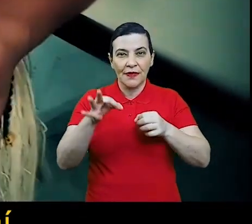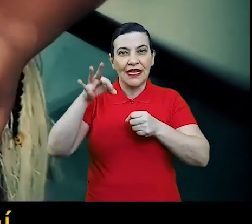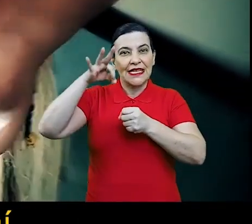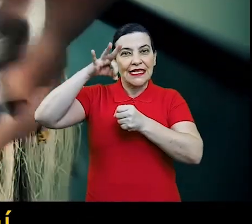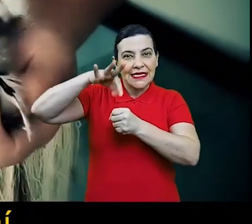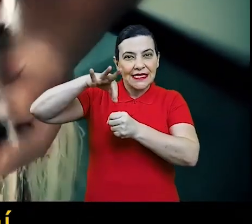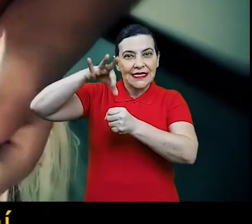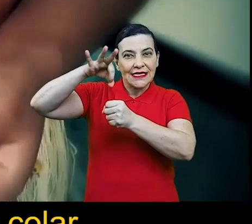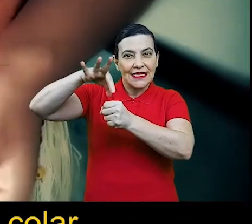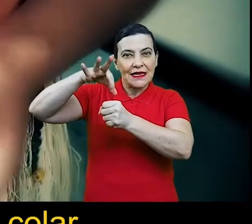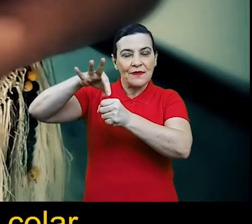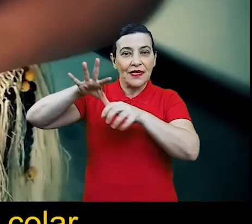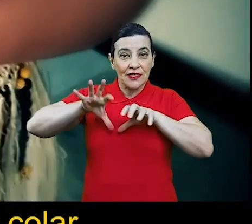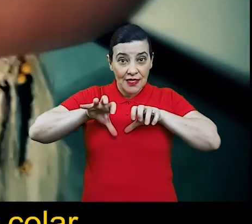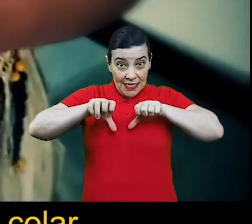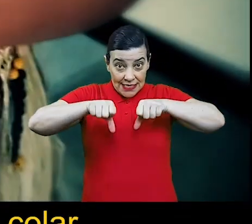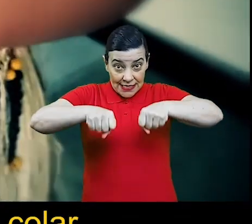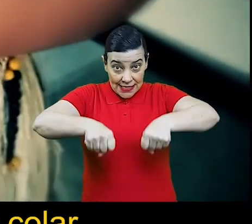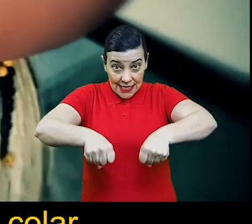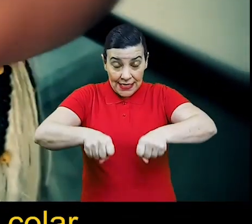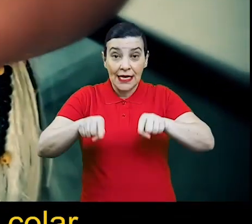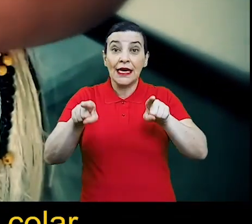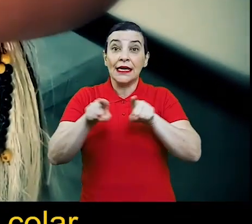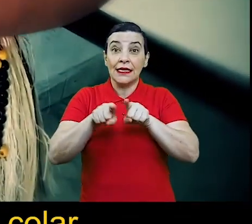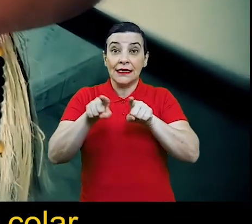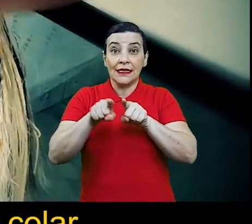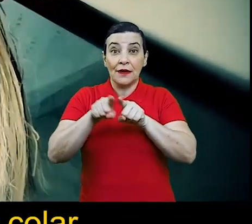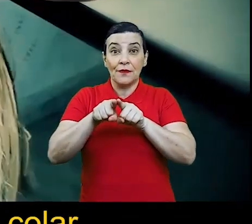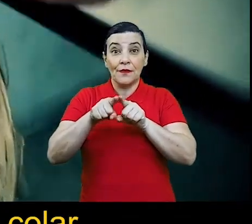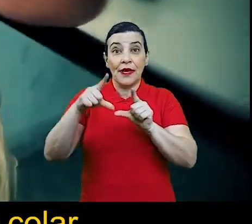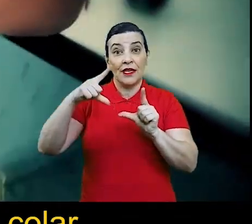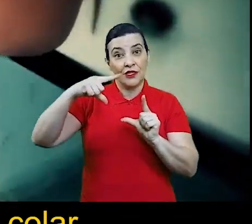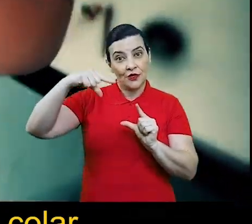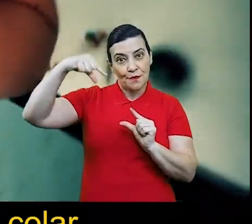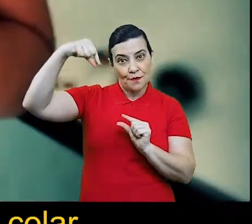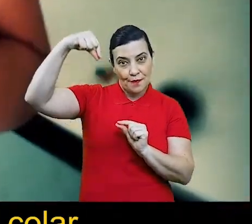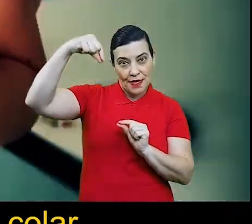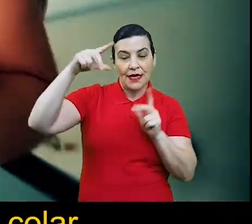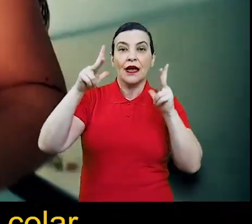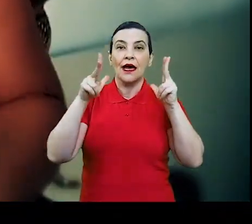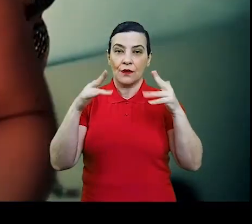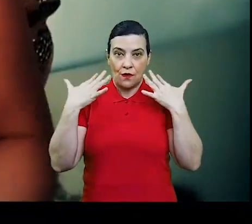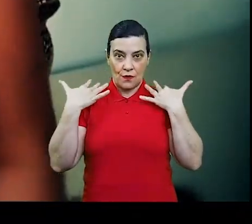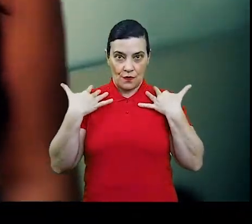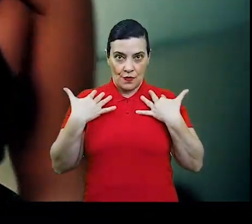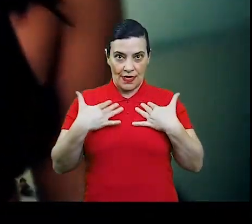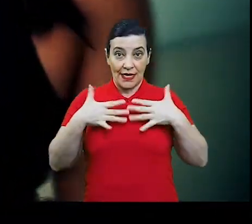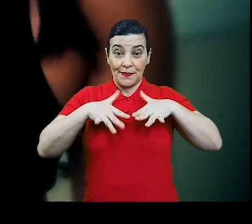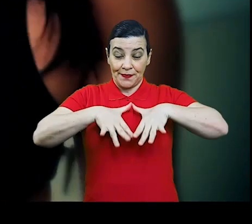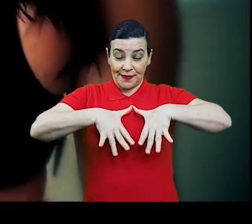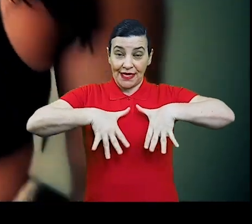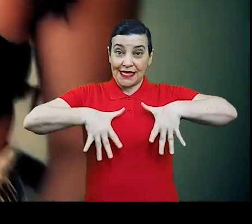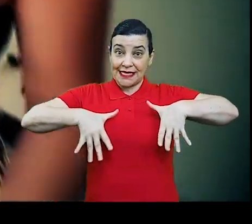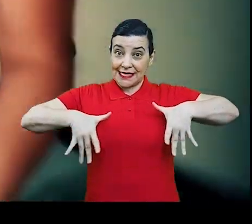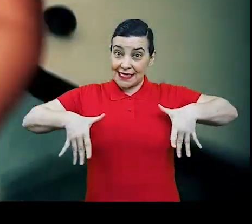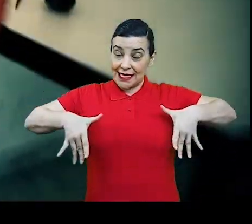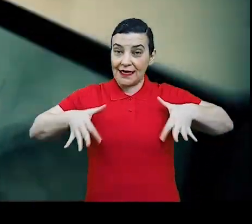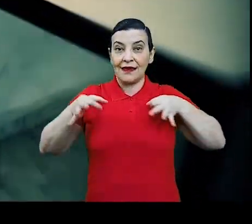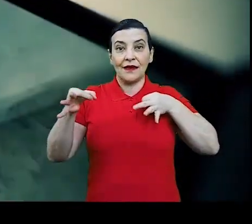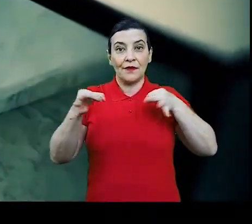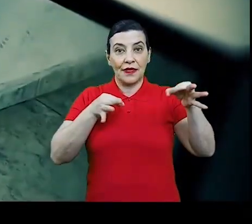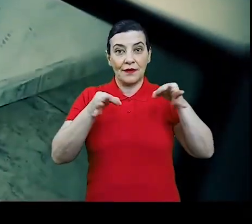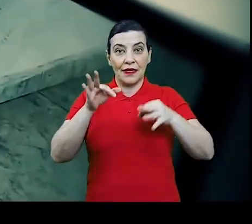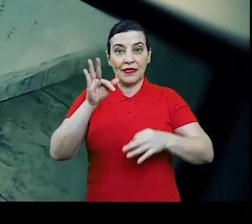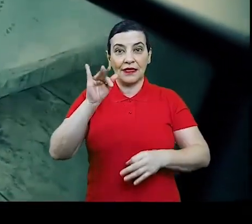caroço de açaí, de semente, né? E de pena, assim como o colar. A saia, ela já é feita